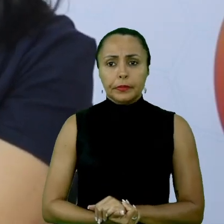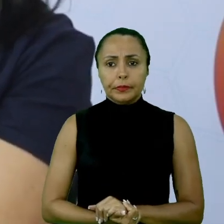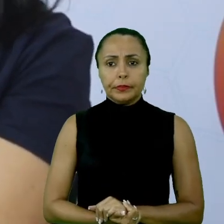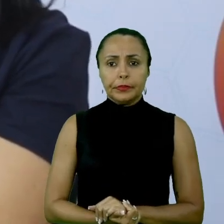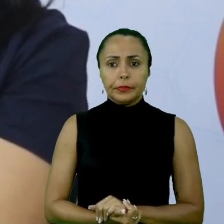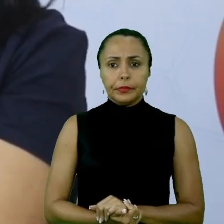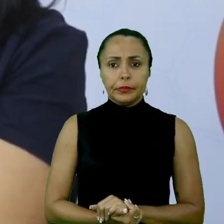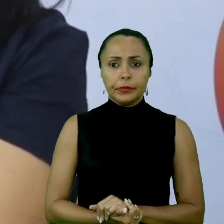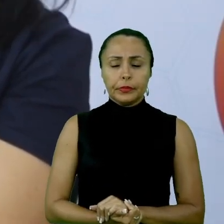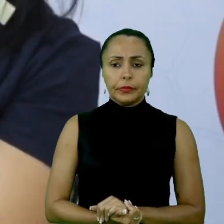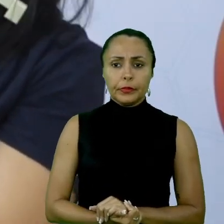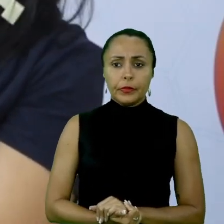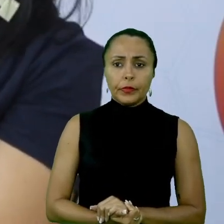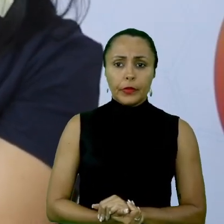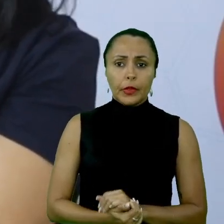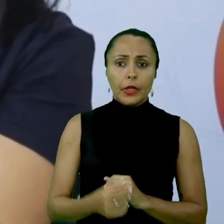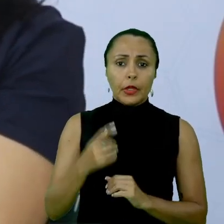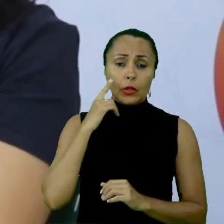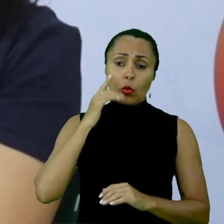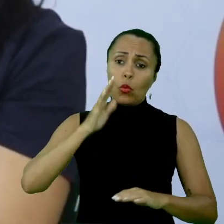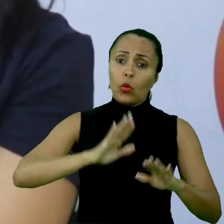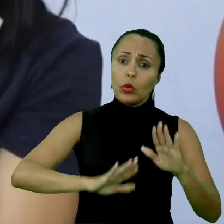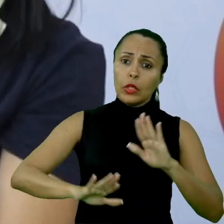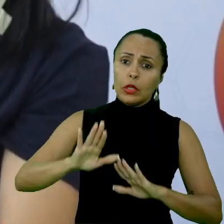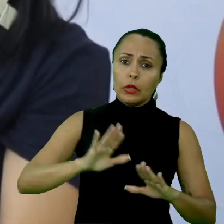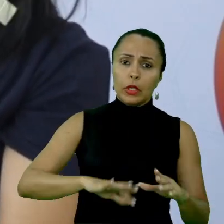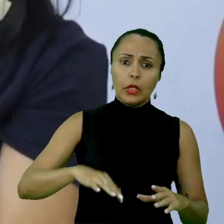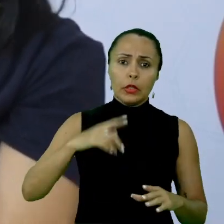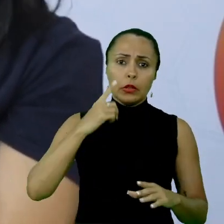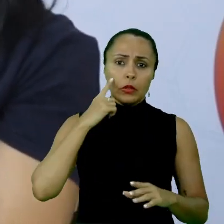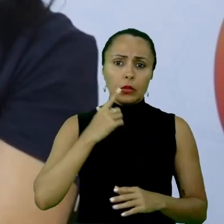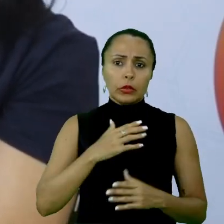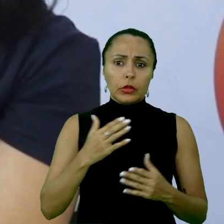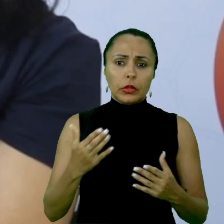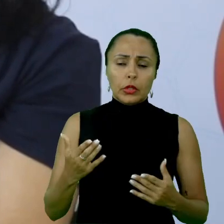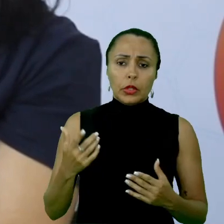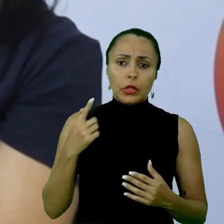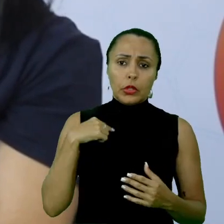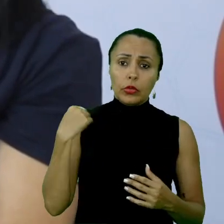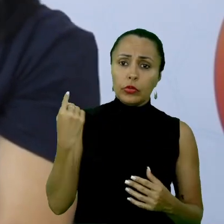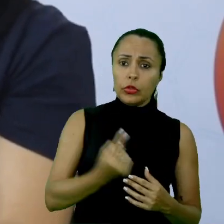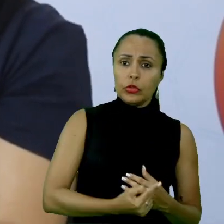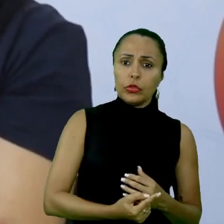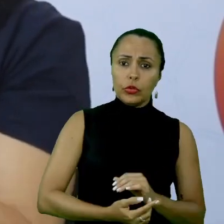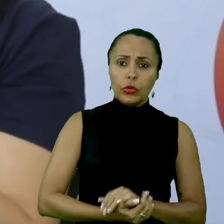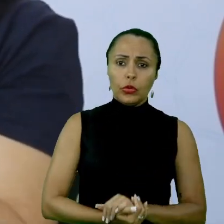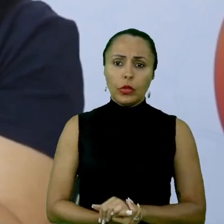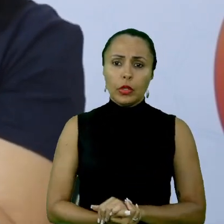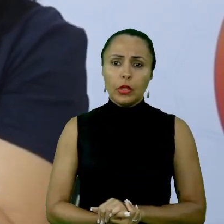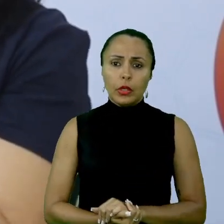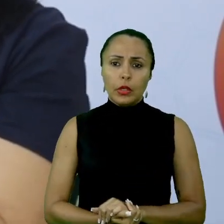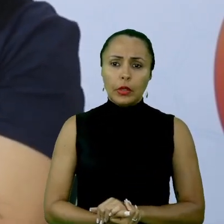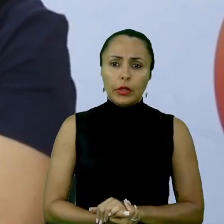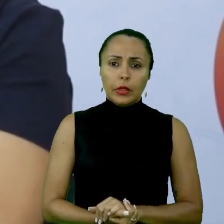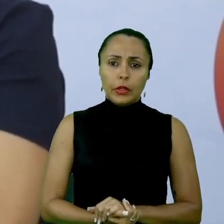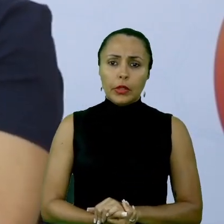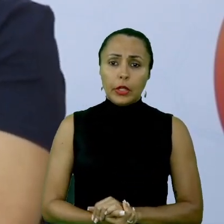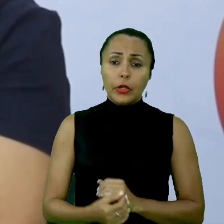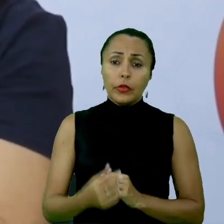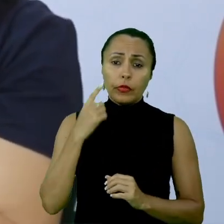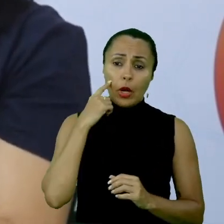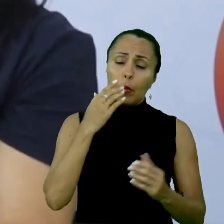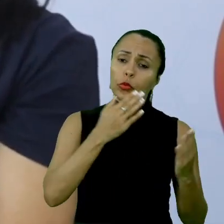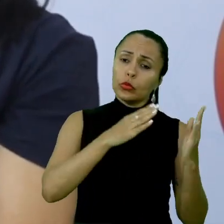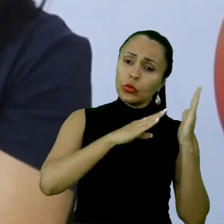Eu acho que o grande cuidado é esse, por onde é que eu estou me movendo, não é? E porque é aquela coisa, vamos dormir